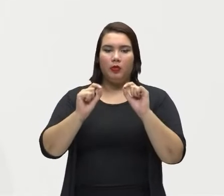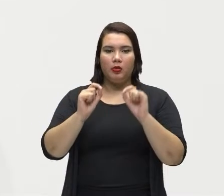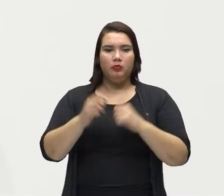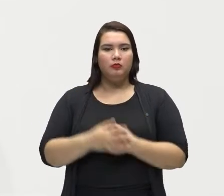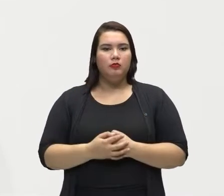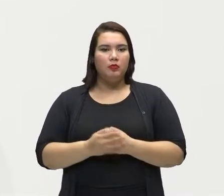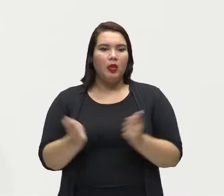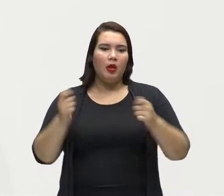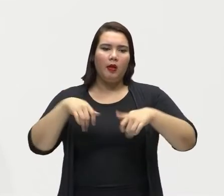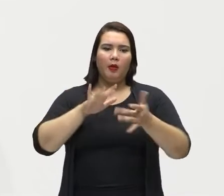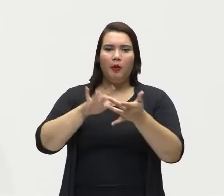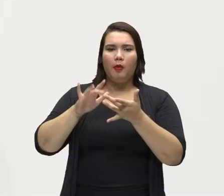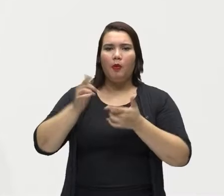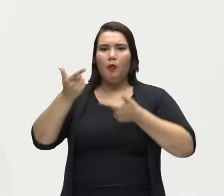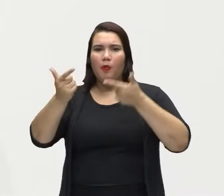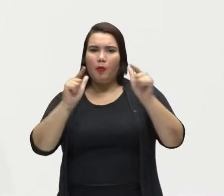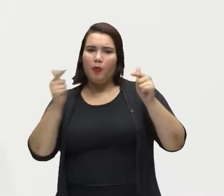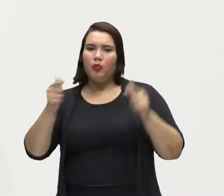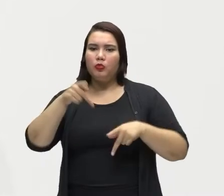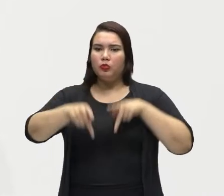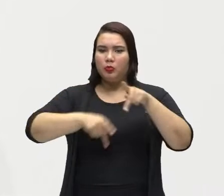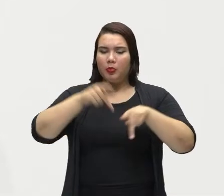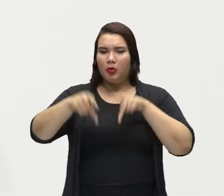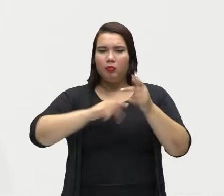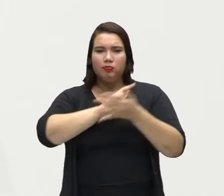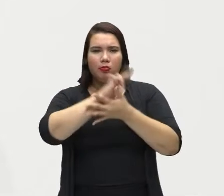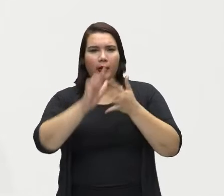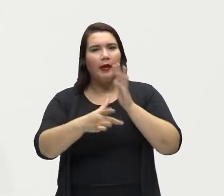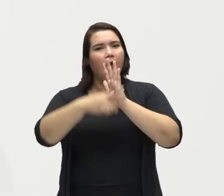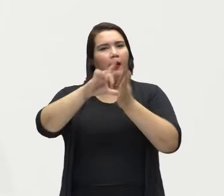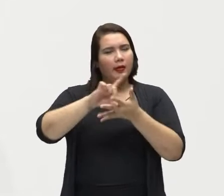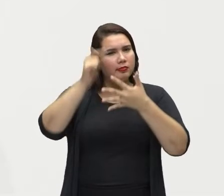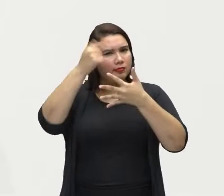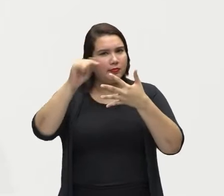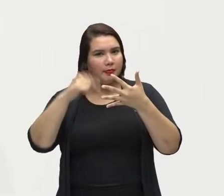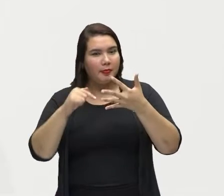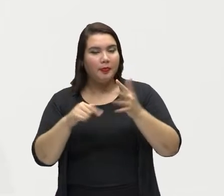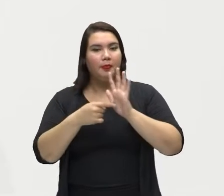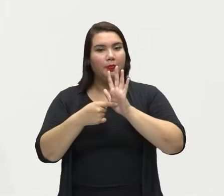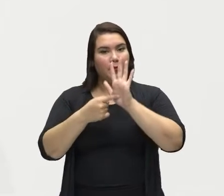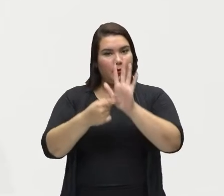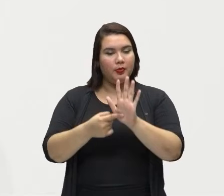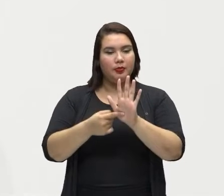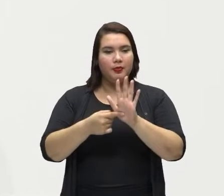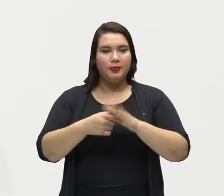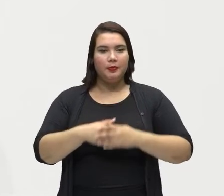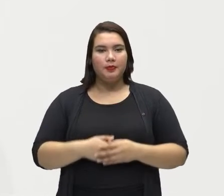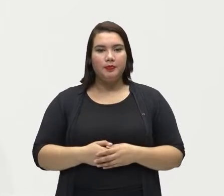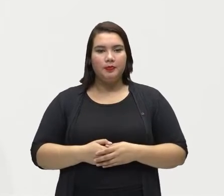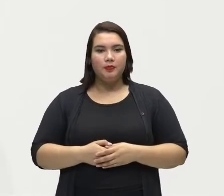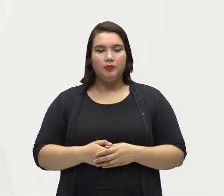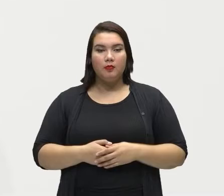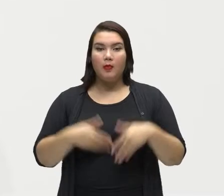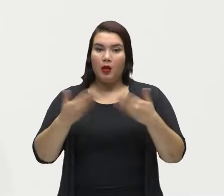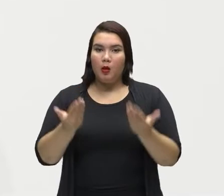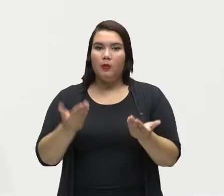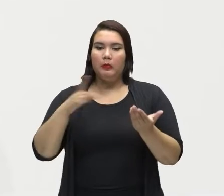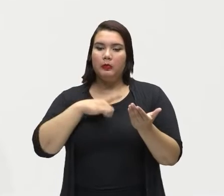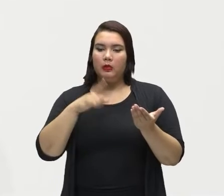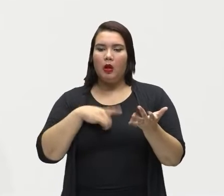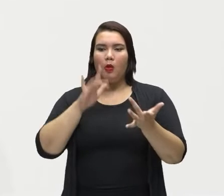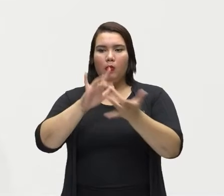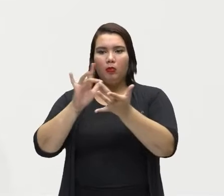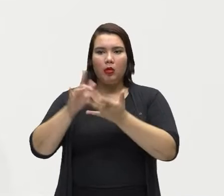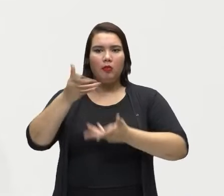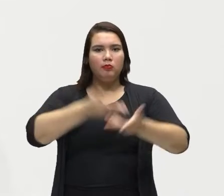com os árabes, com os gregos, com os líbanos, enfim, com vários povos que